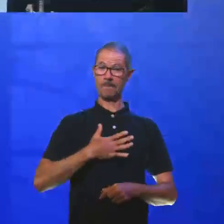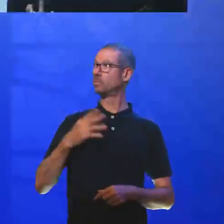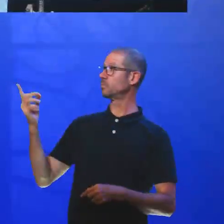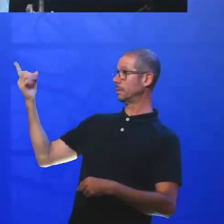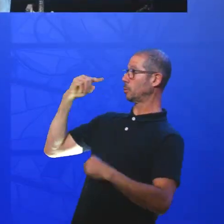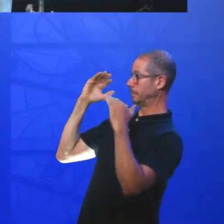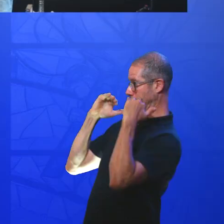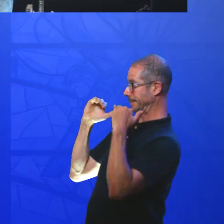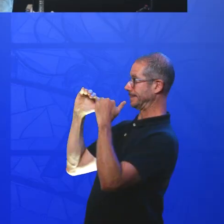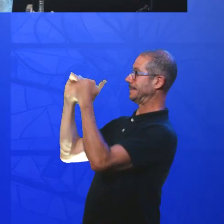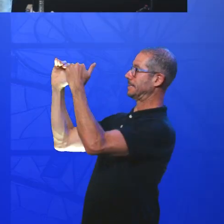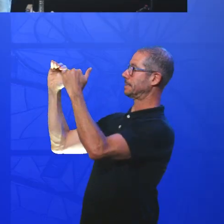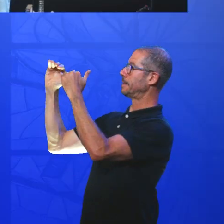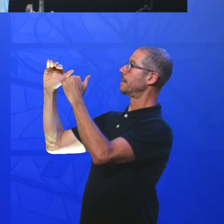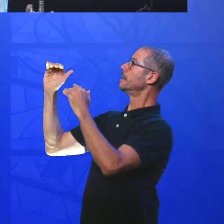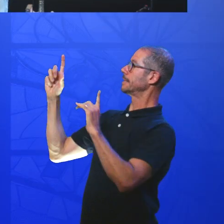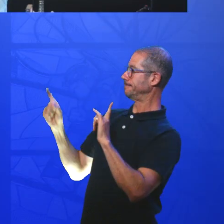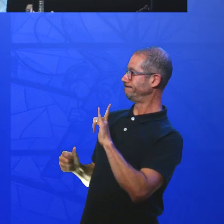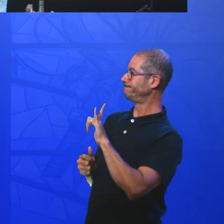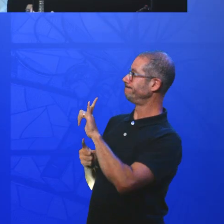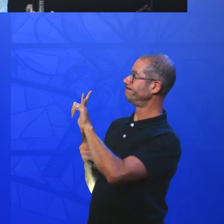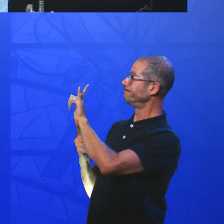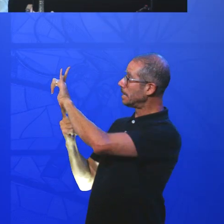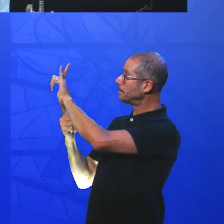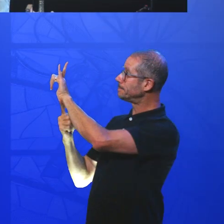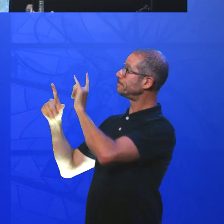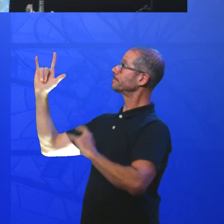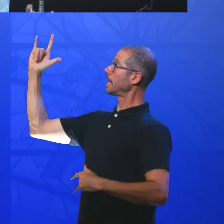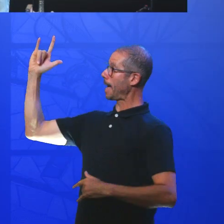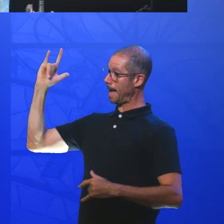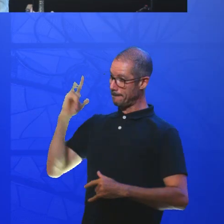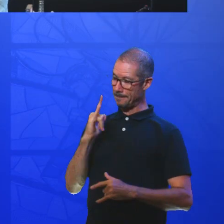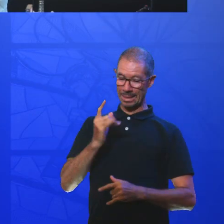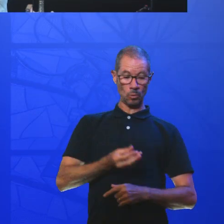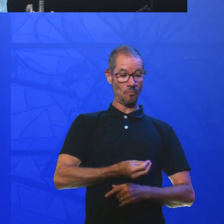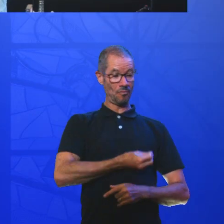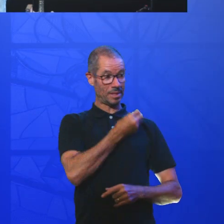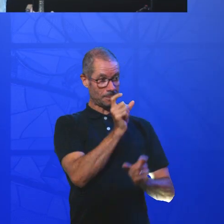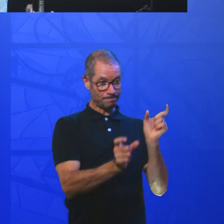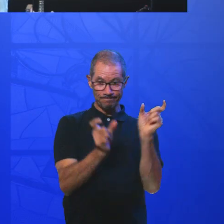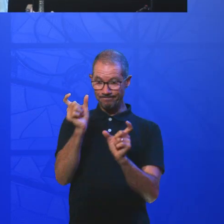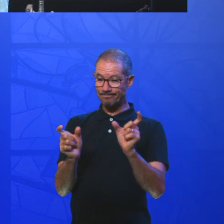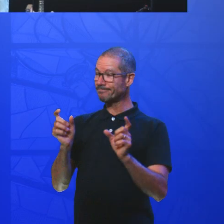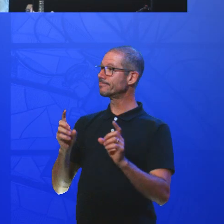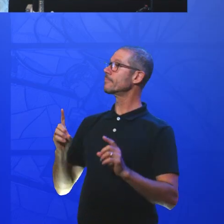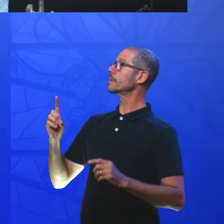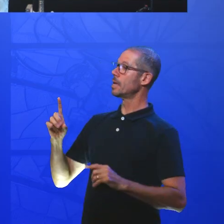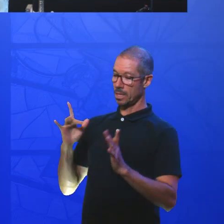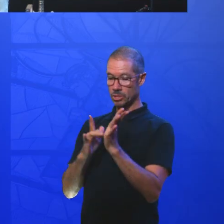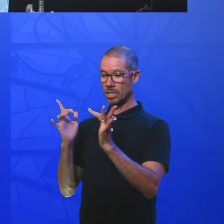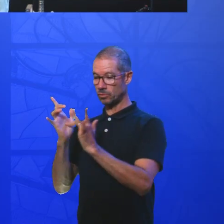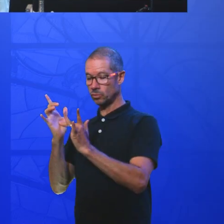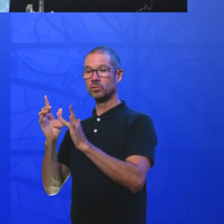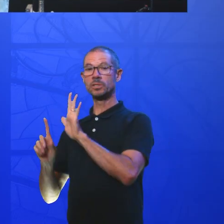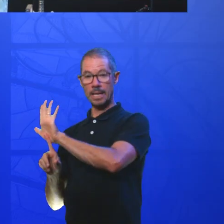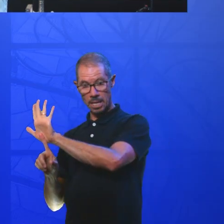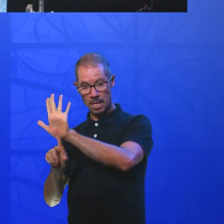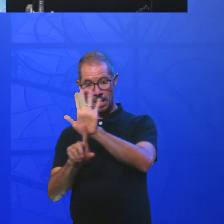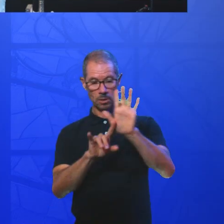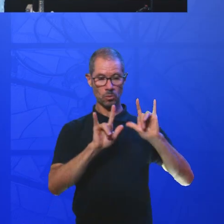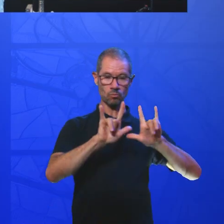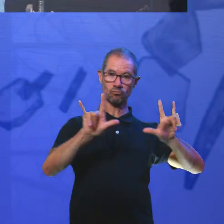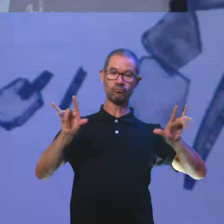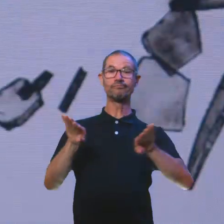obedece, este é o que me ama, aquele que me ama será amado por meu Pai, e eu também o amarei e me revelarei a